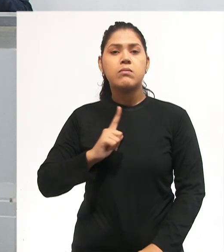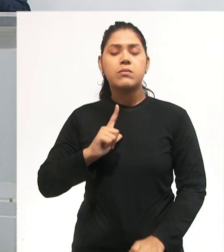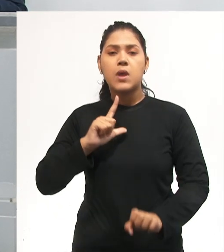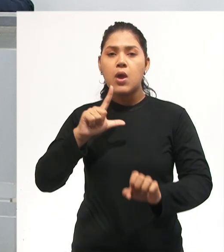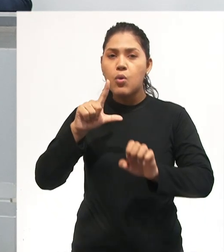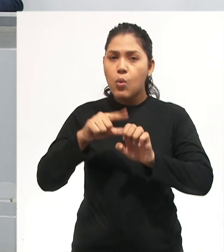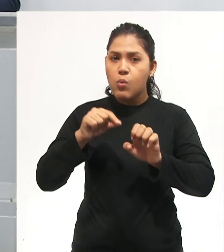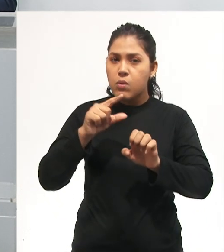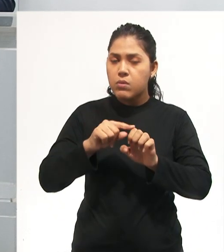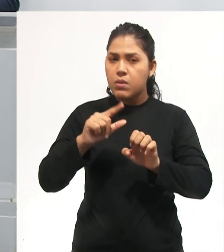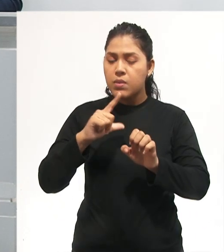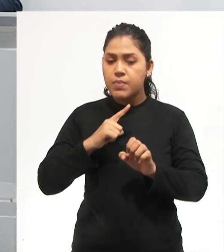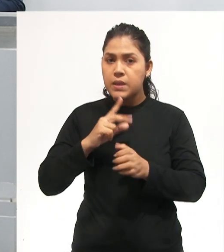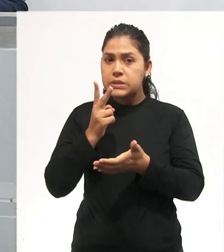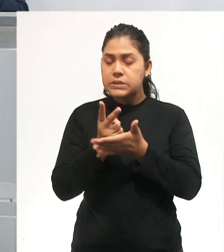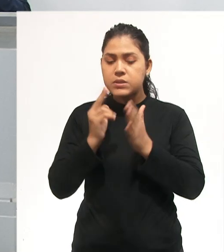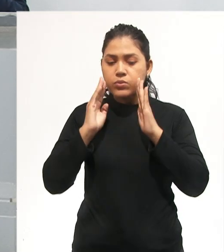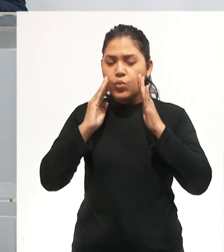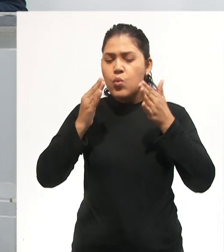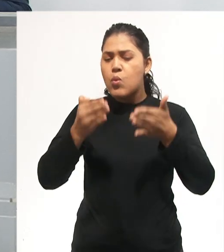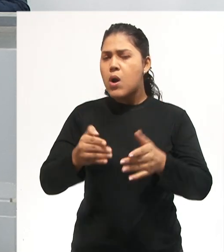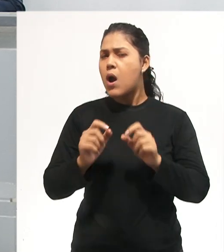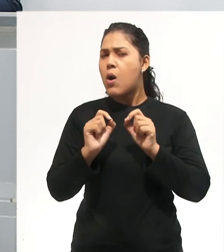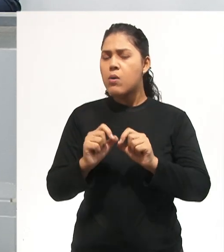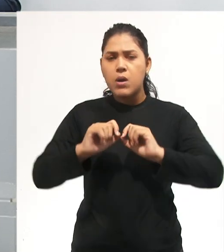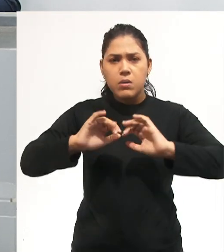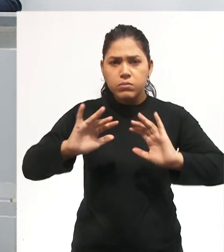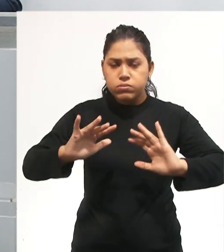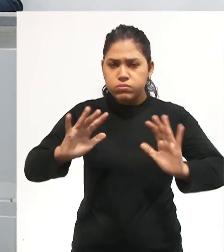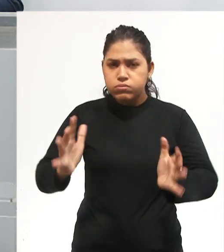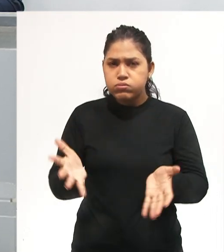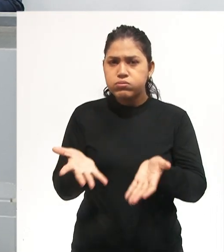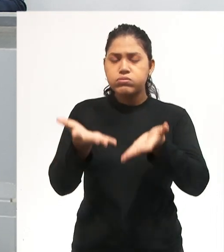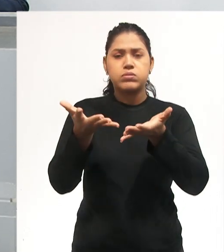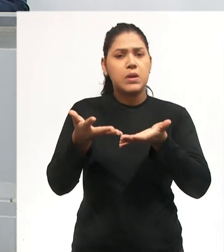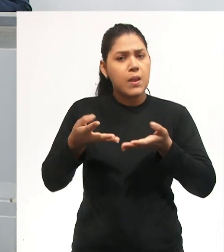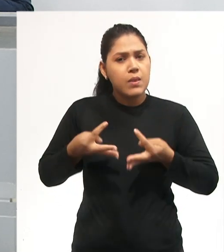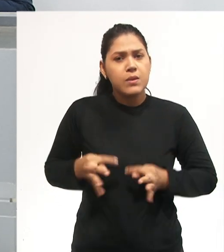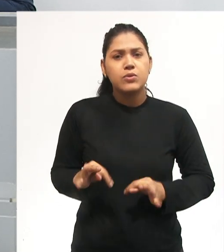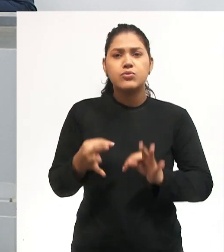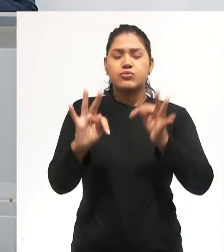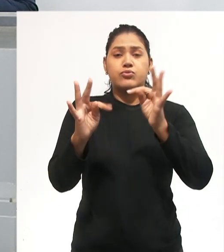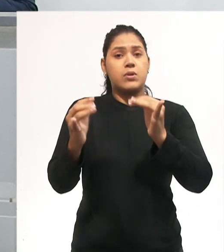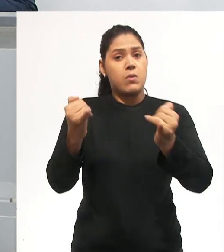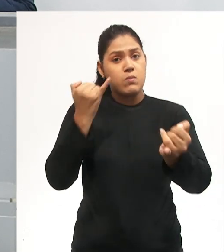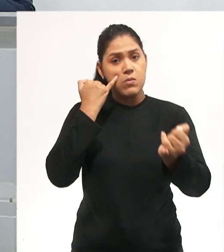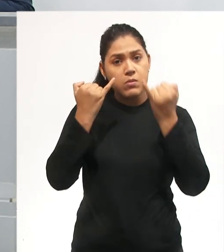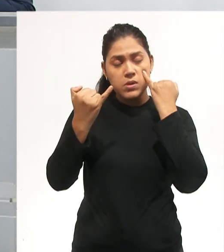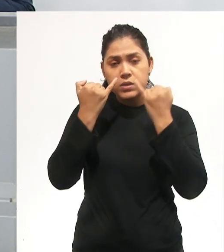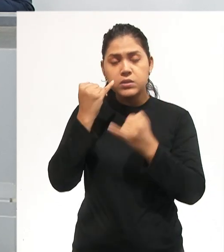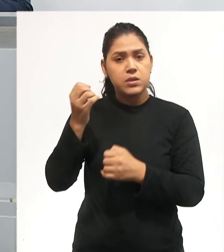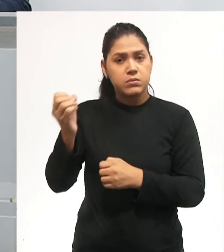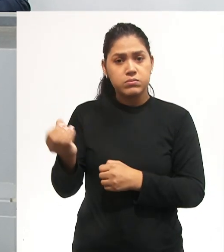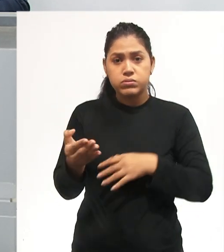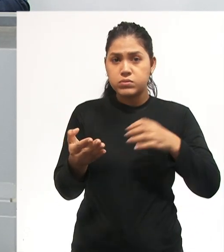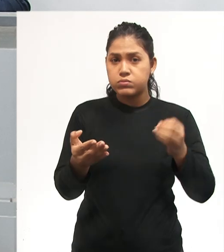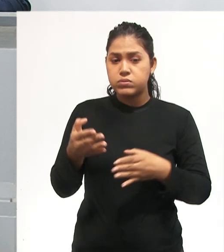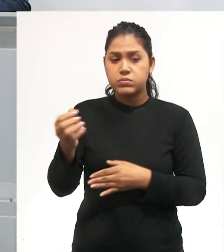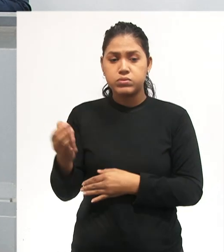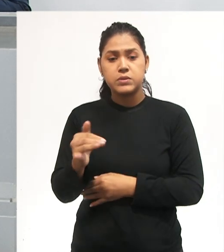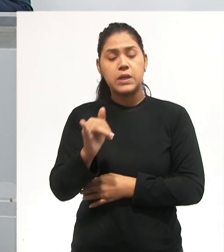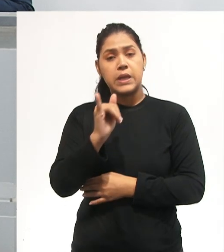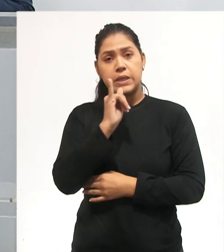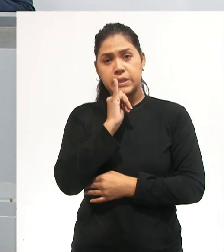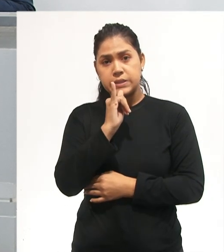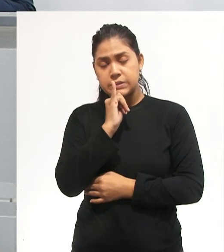essa vocação para a inovação, né, esse protagonismo para a inovação. E aí nós temos, por exemplo, Global Innovation Index.